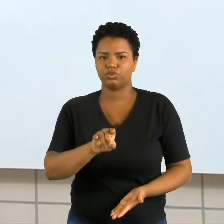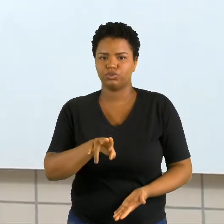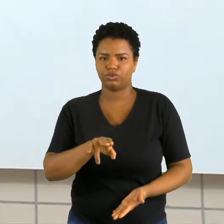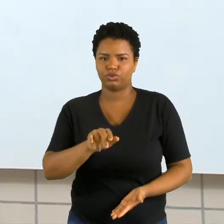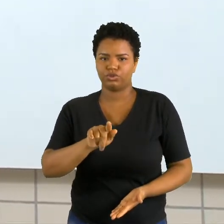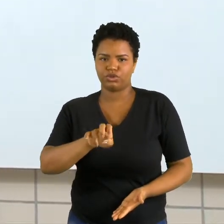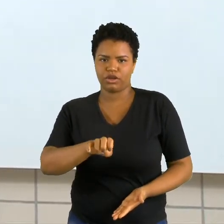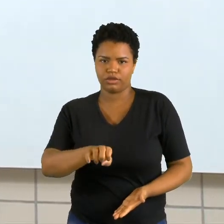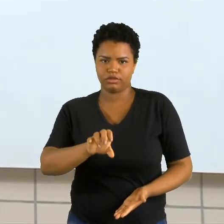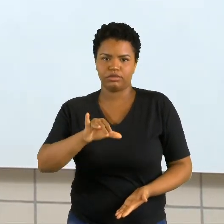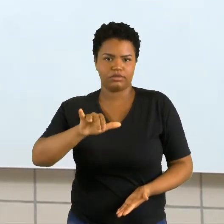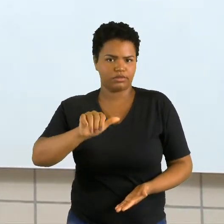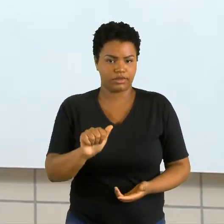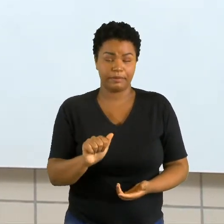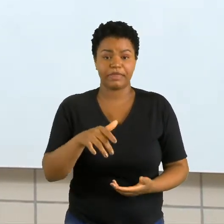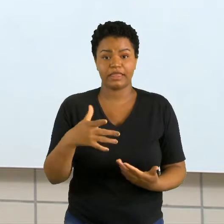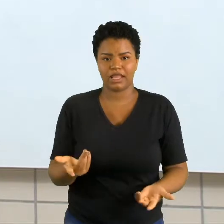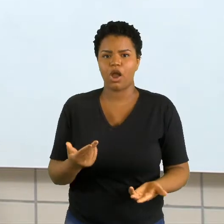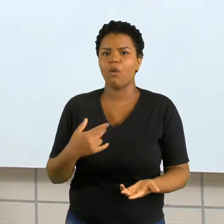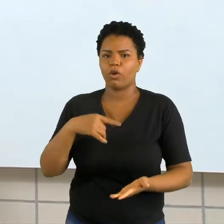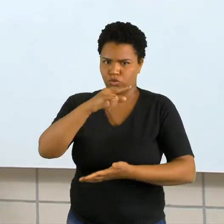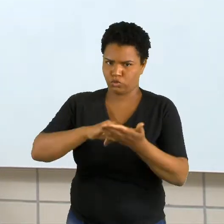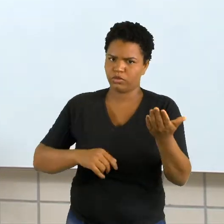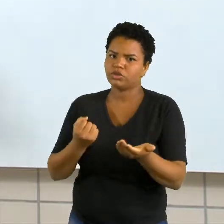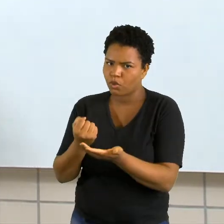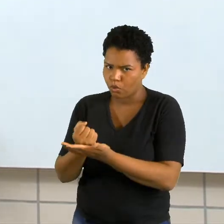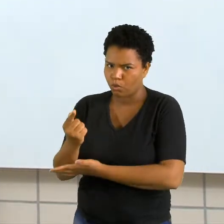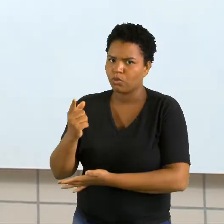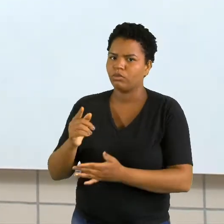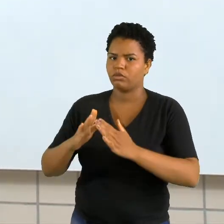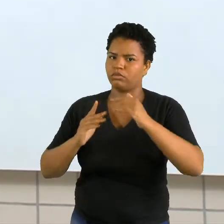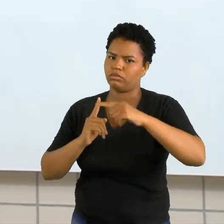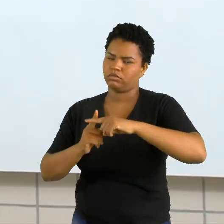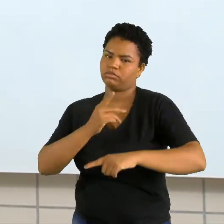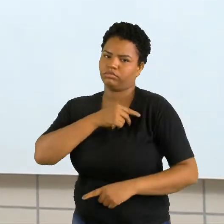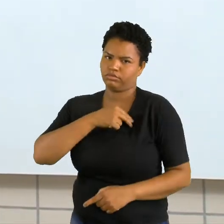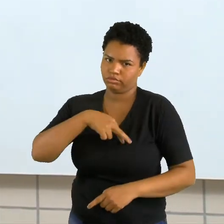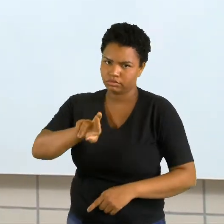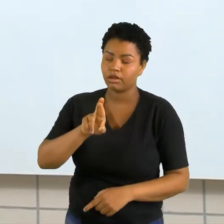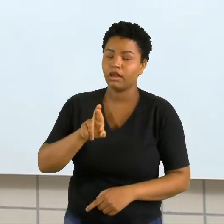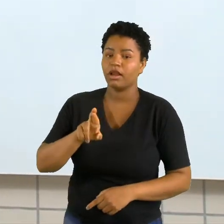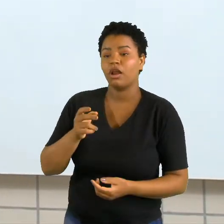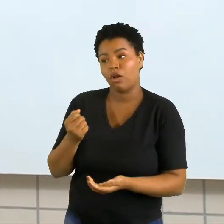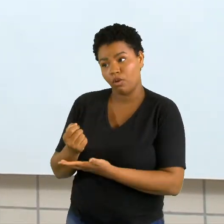você comprasse ele da igreja católica, você teria todos os seus pecados perdoados.